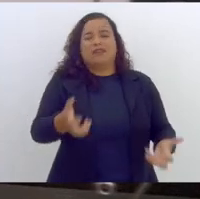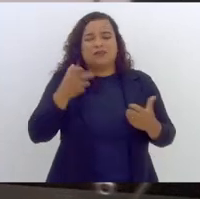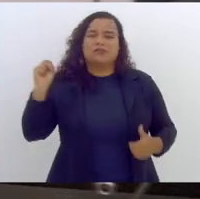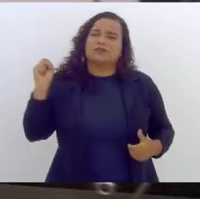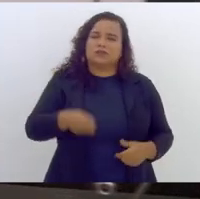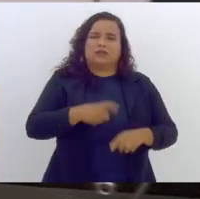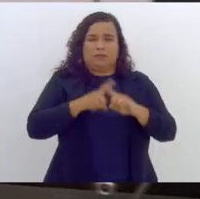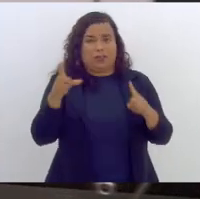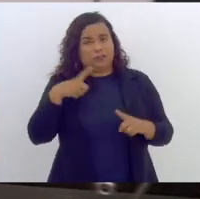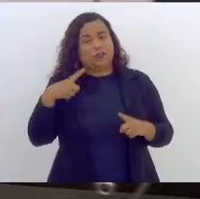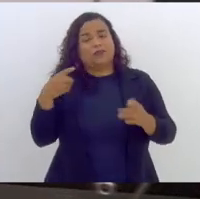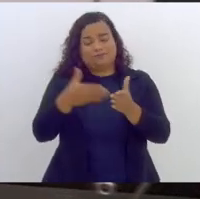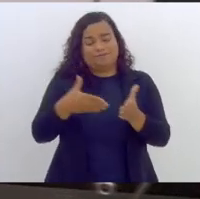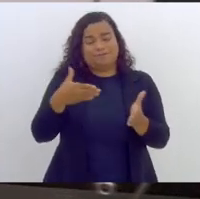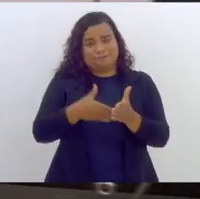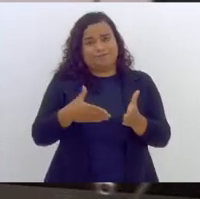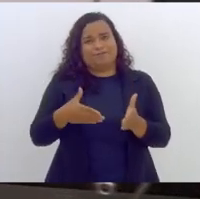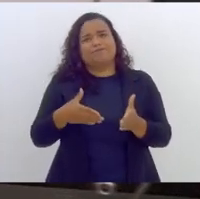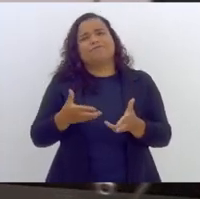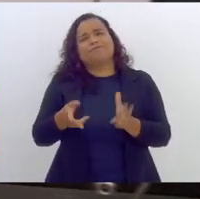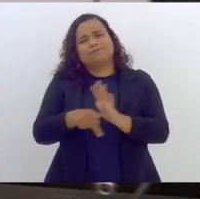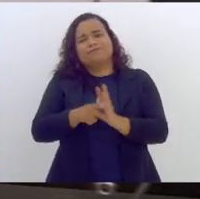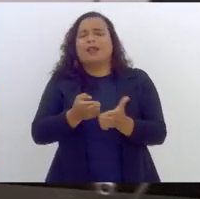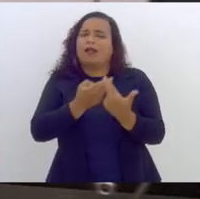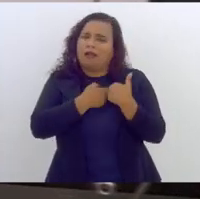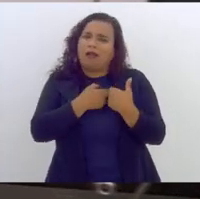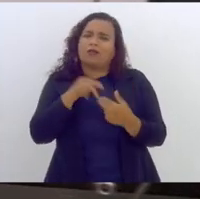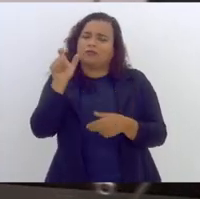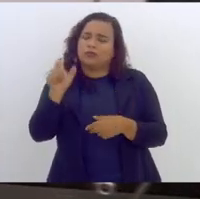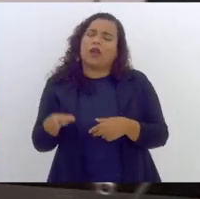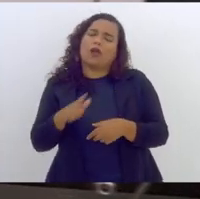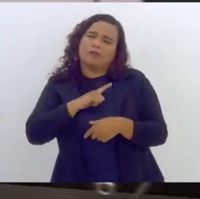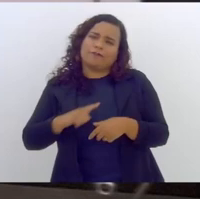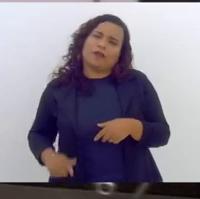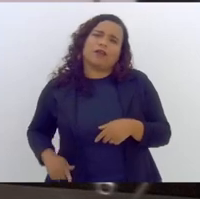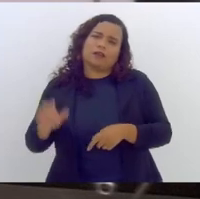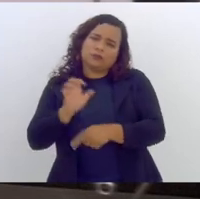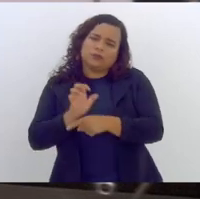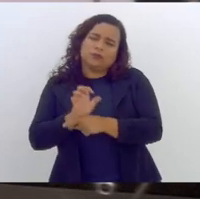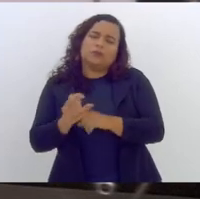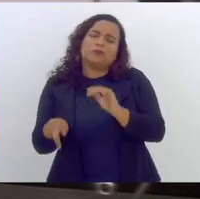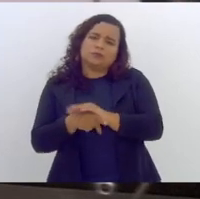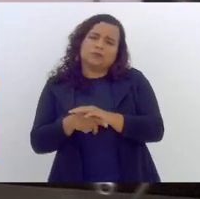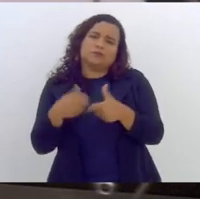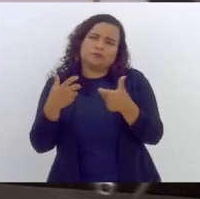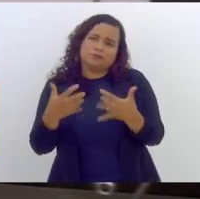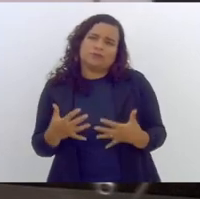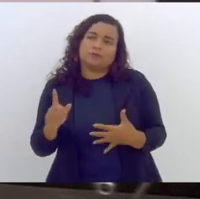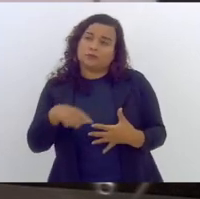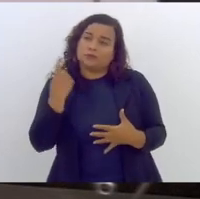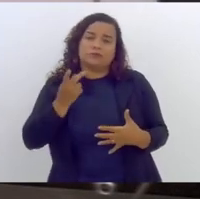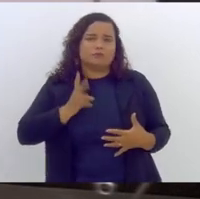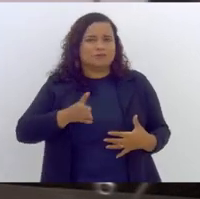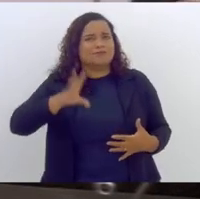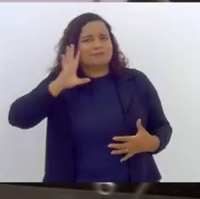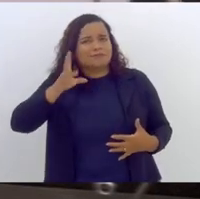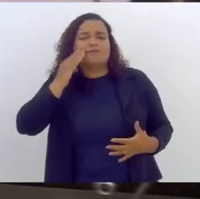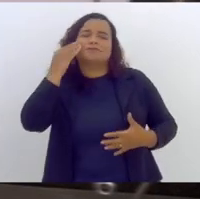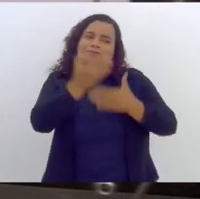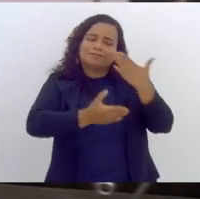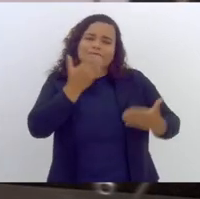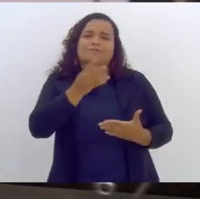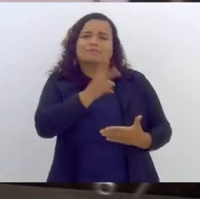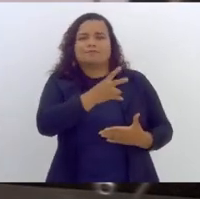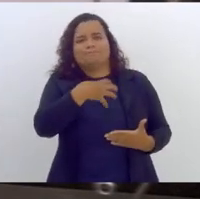tem as centrave aí dos cargos que o governador do Estado né a gente tá sempre pleiteando a ele sempre